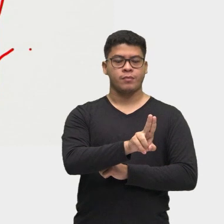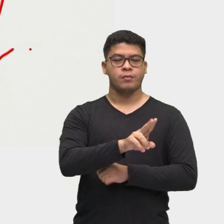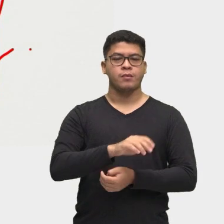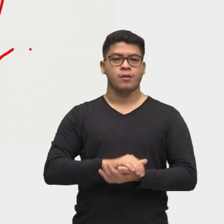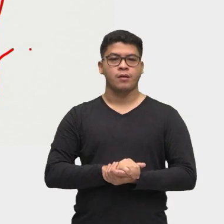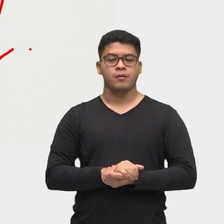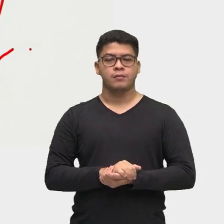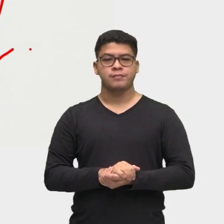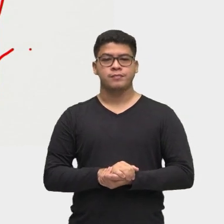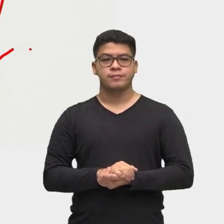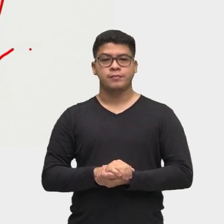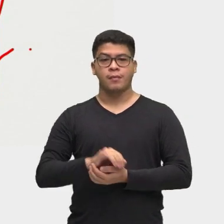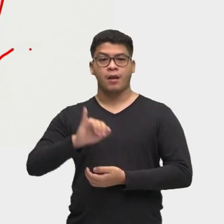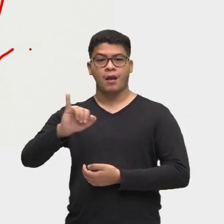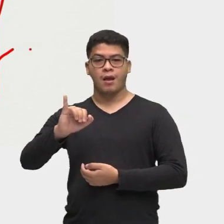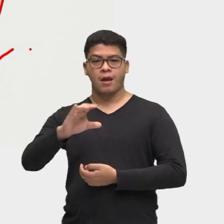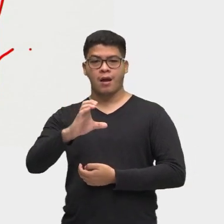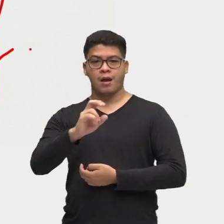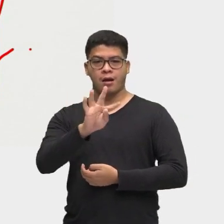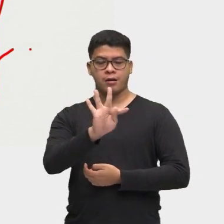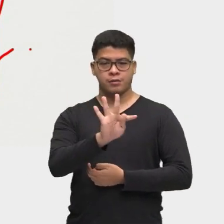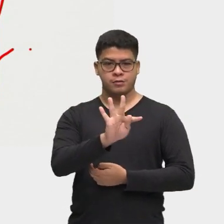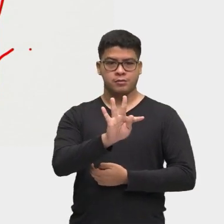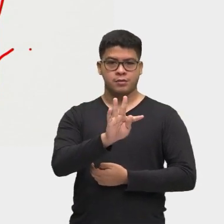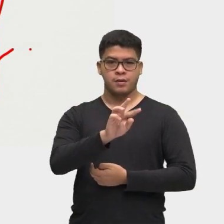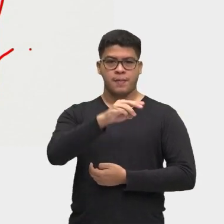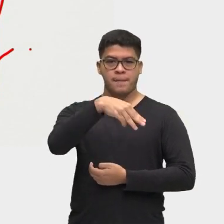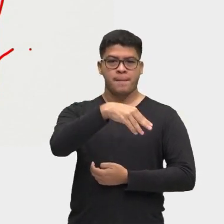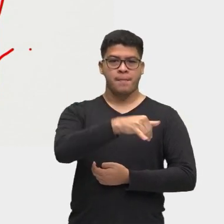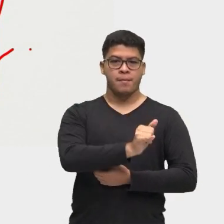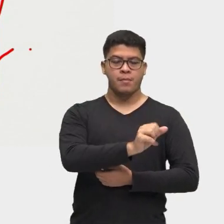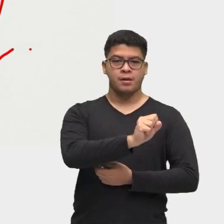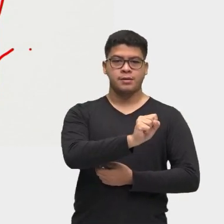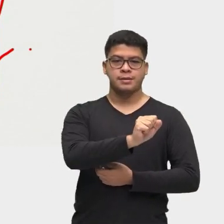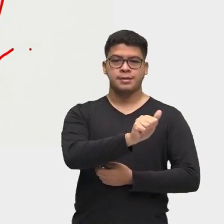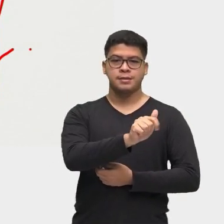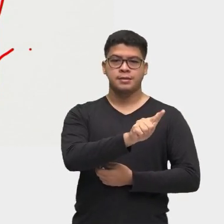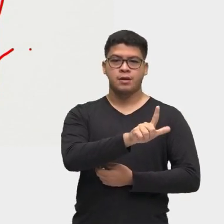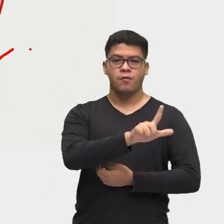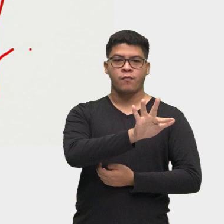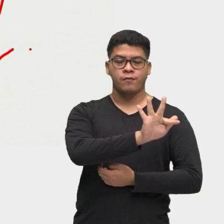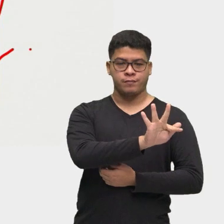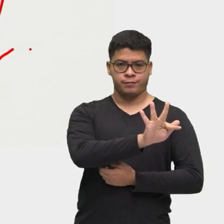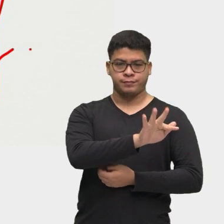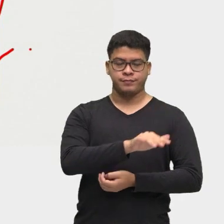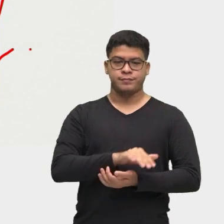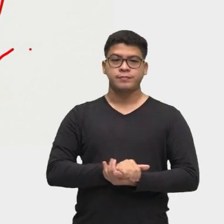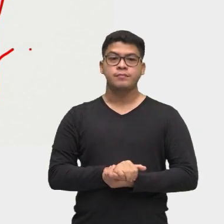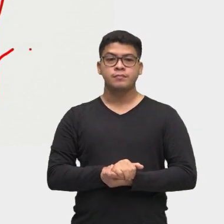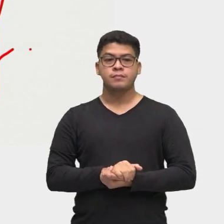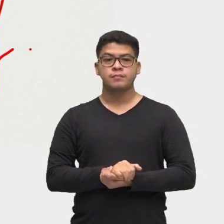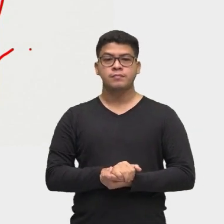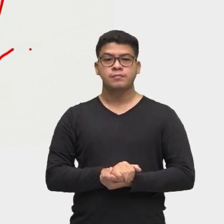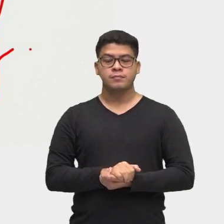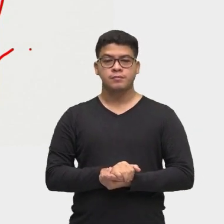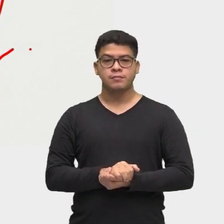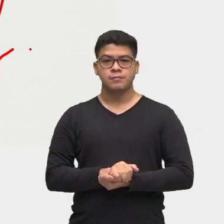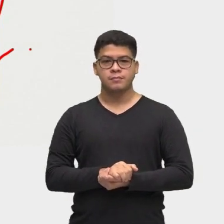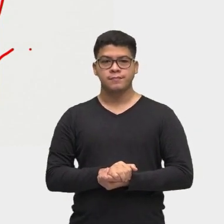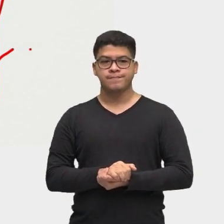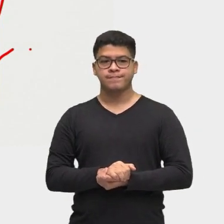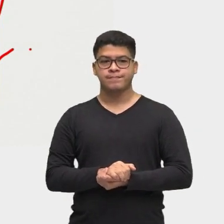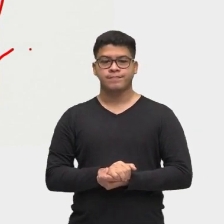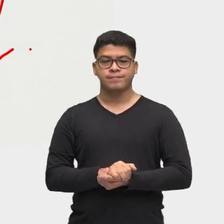cut myself. Eu me cortei, não é? I cut myself. Eu, sem querer, né, me